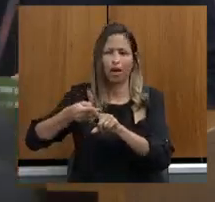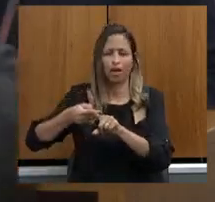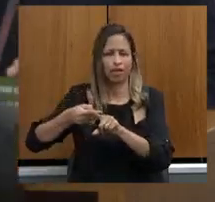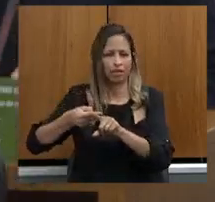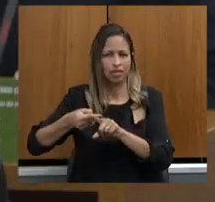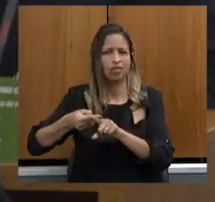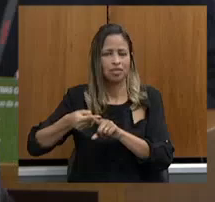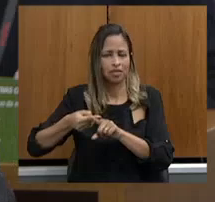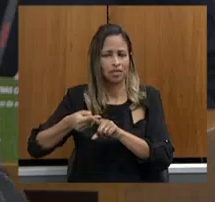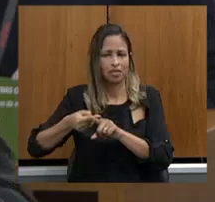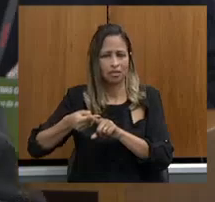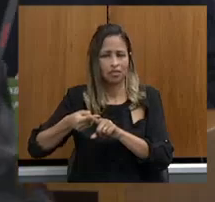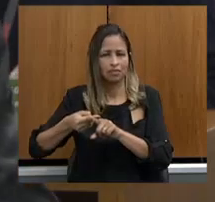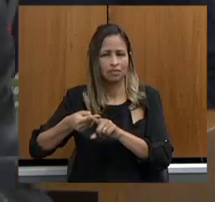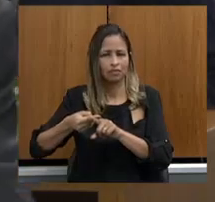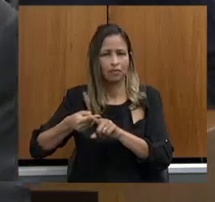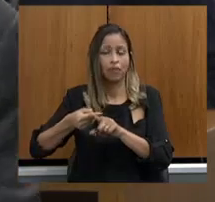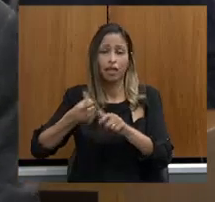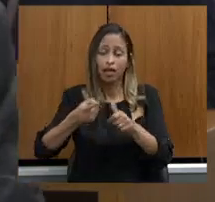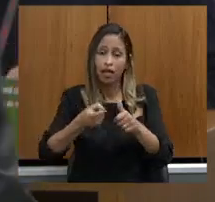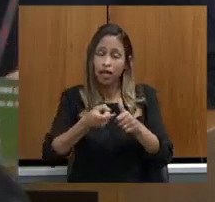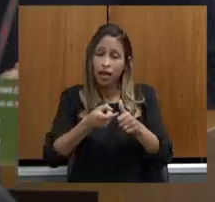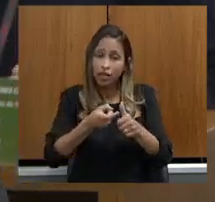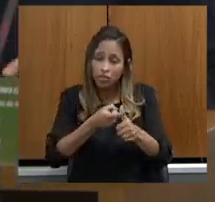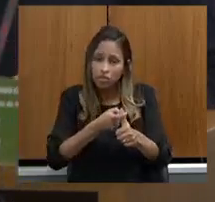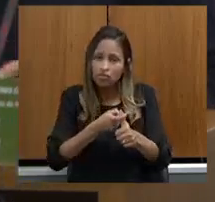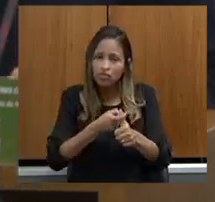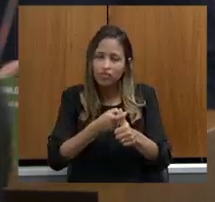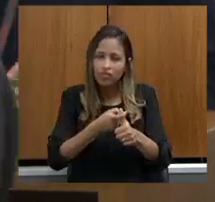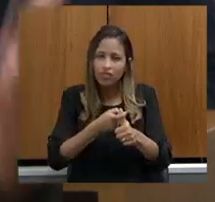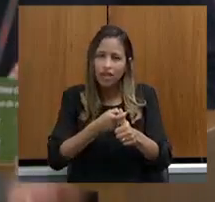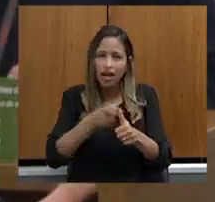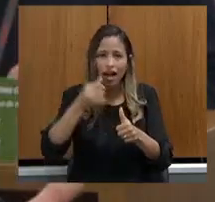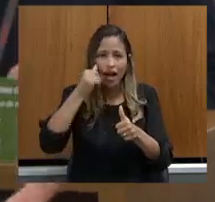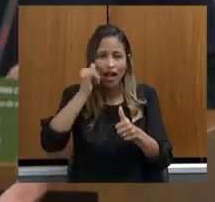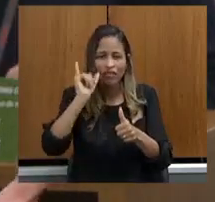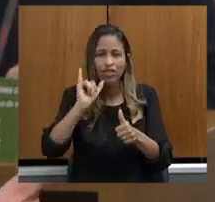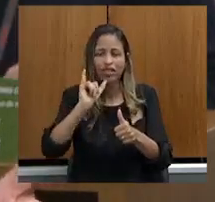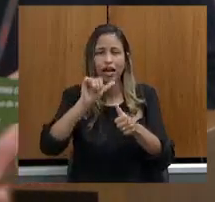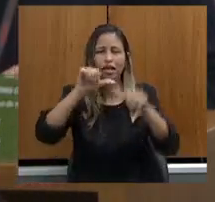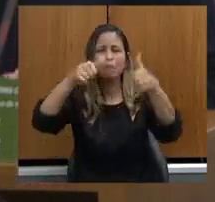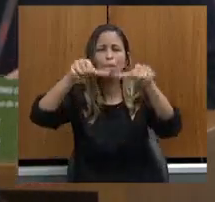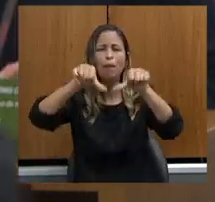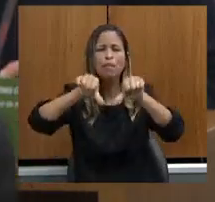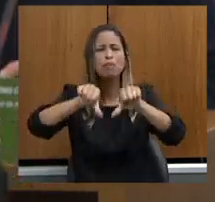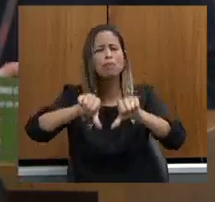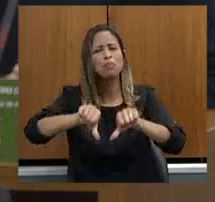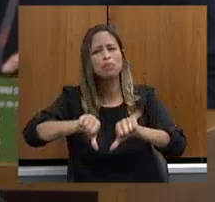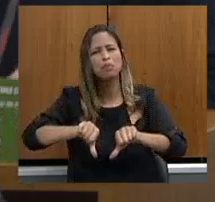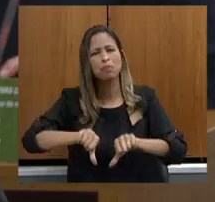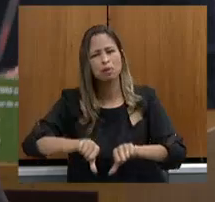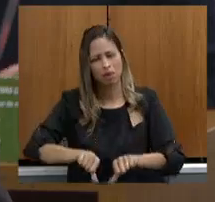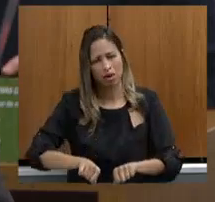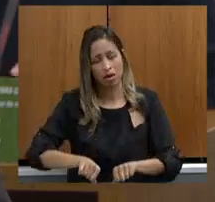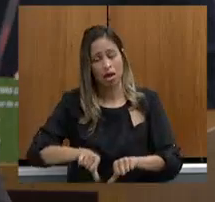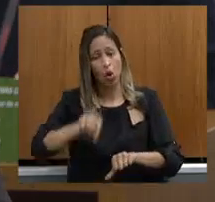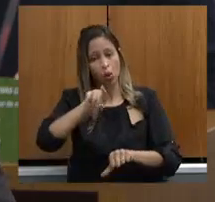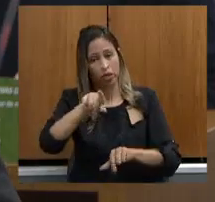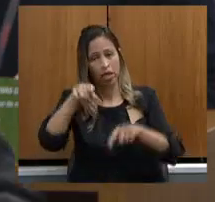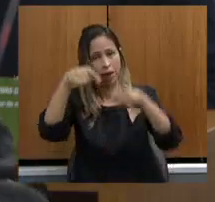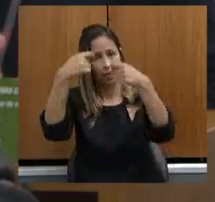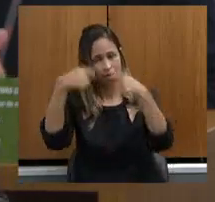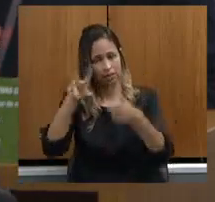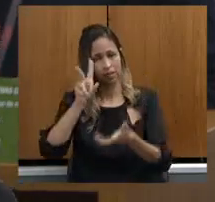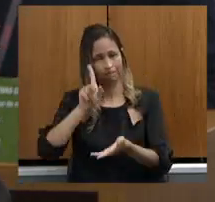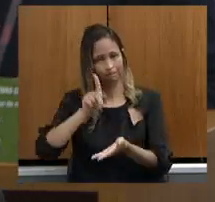é impactação da Dilma é evitar o naufrágio o que precisa mesmo